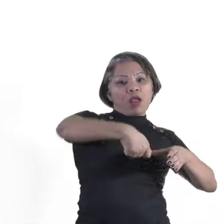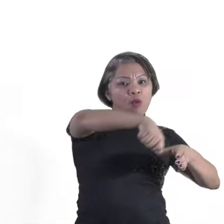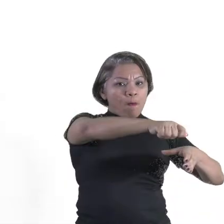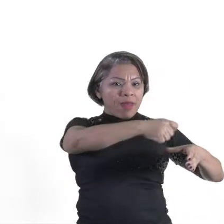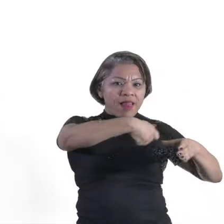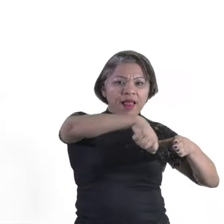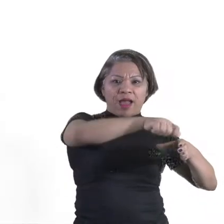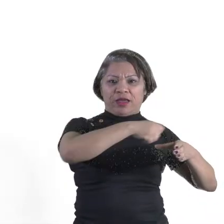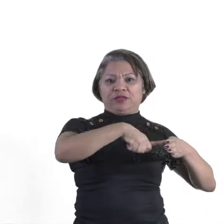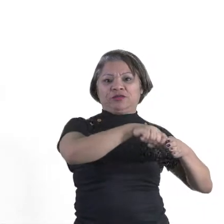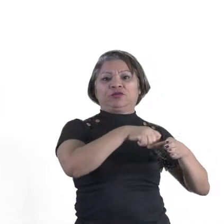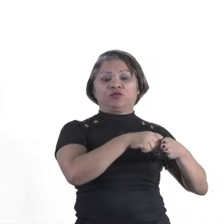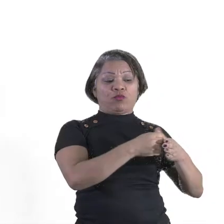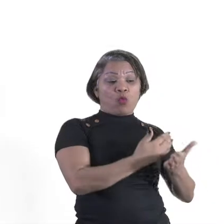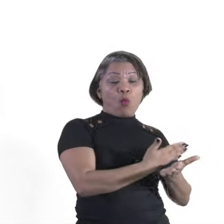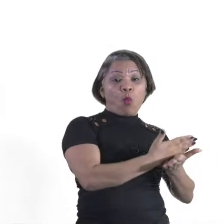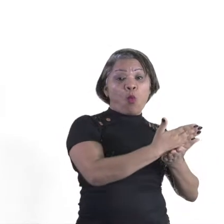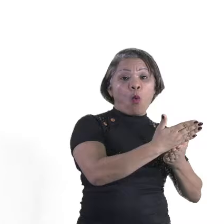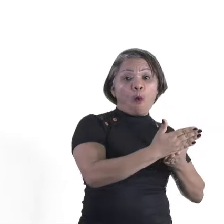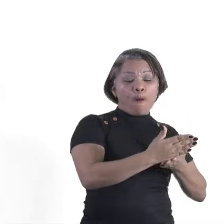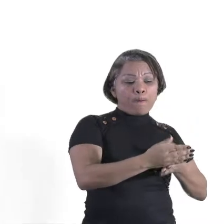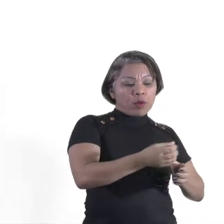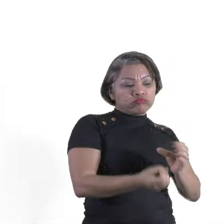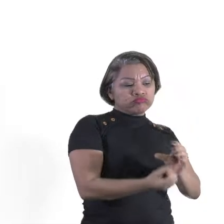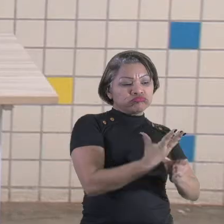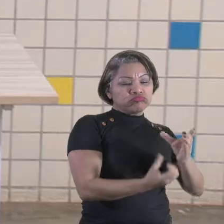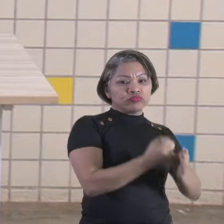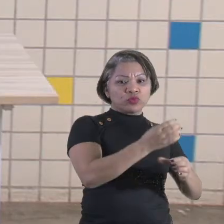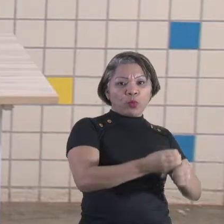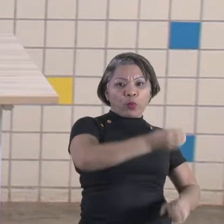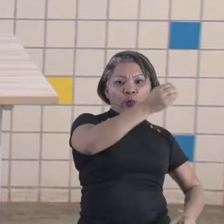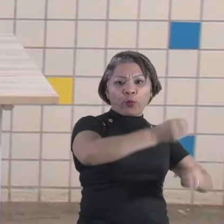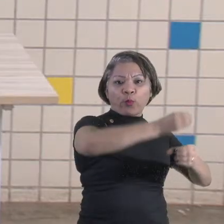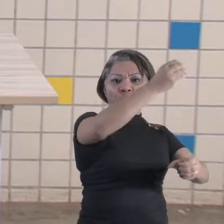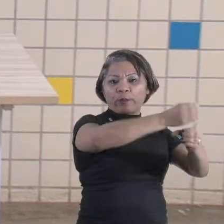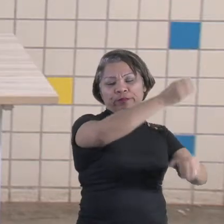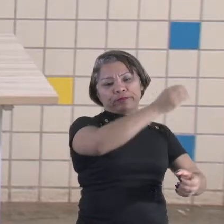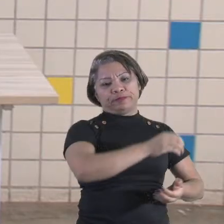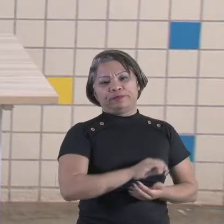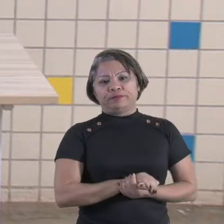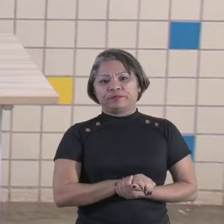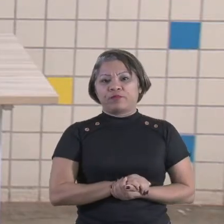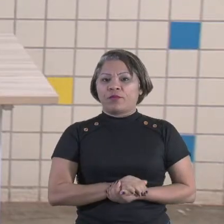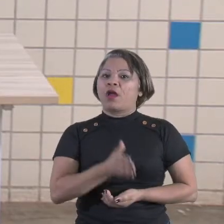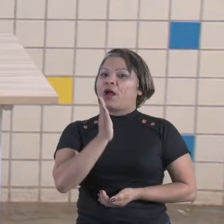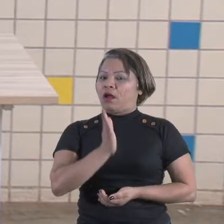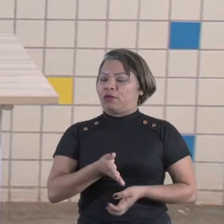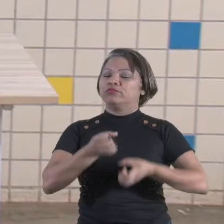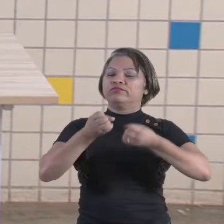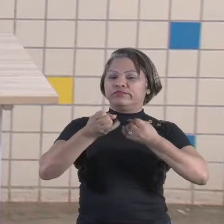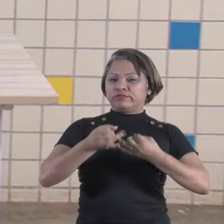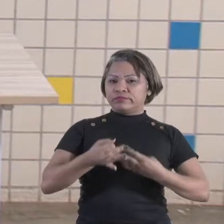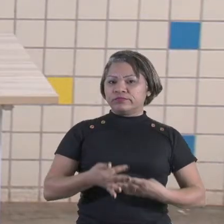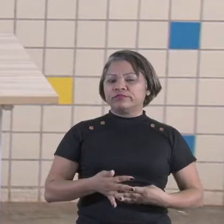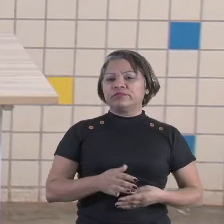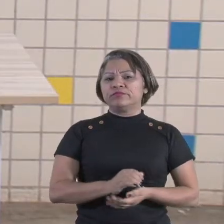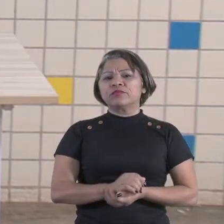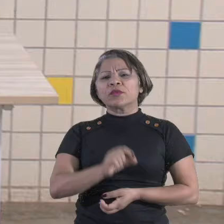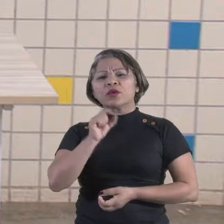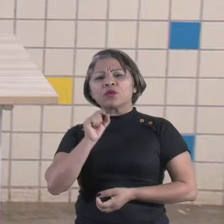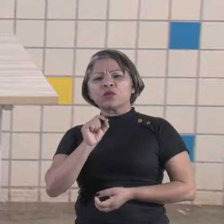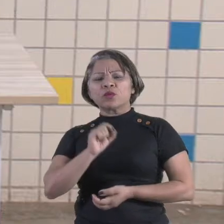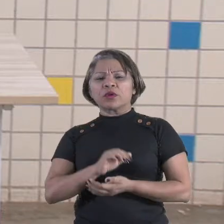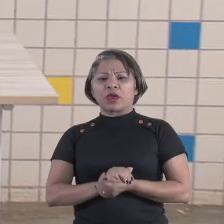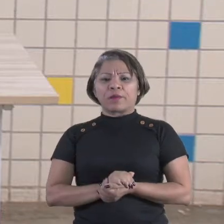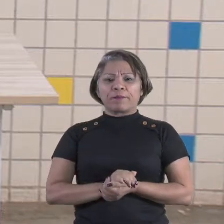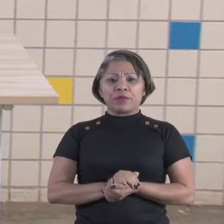partir do plantio da cana-de-açúcar. Como eu já disse para vocês, o grande líder desse